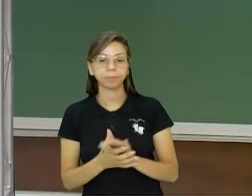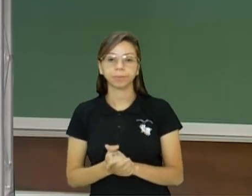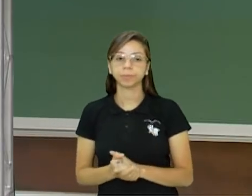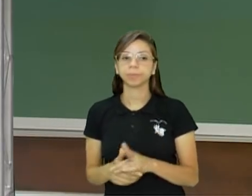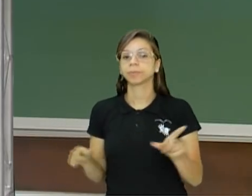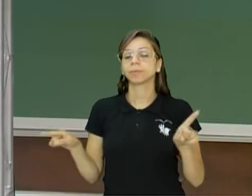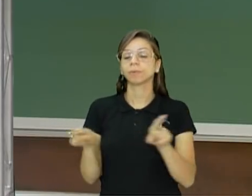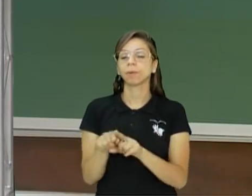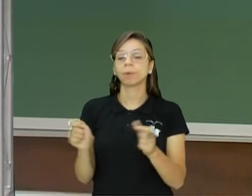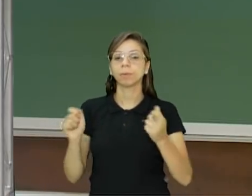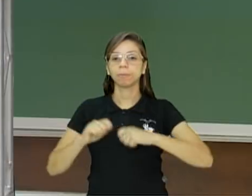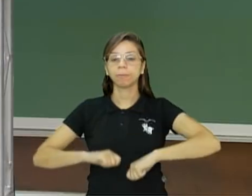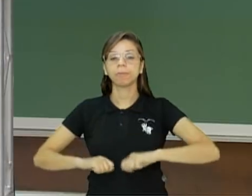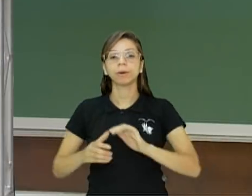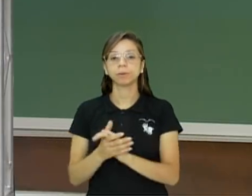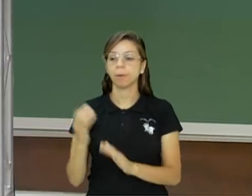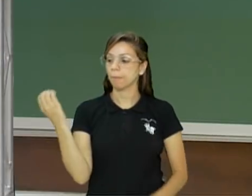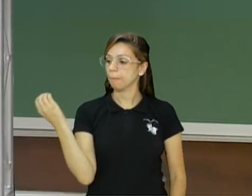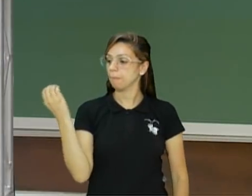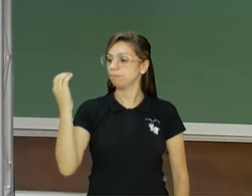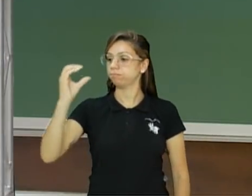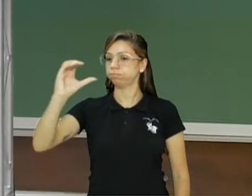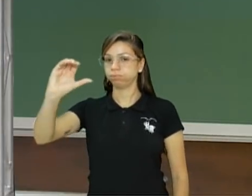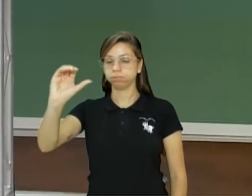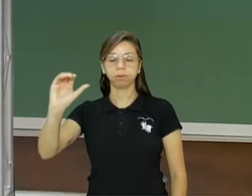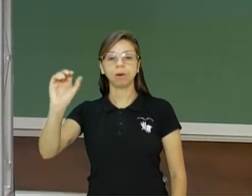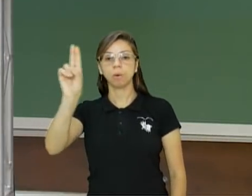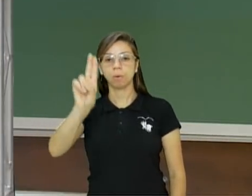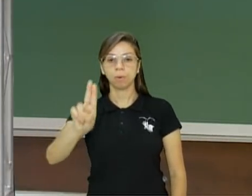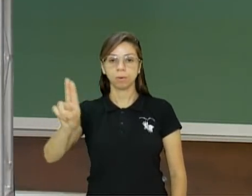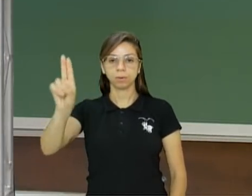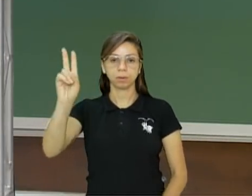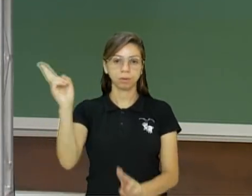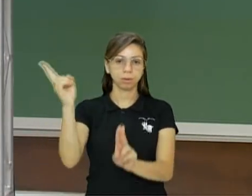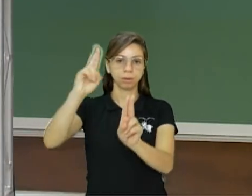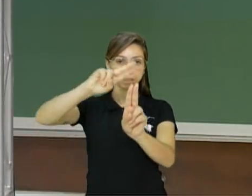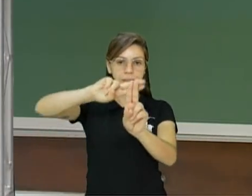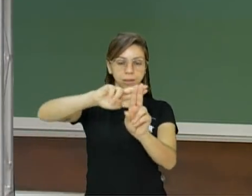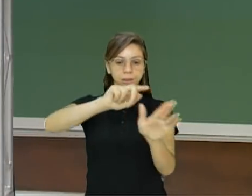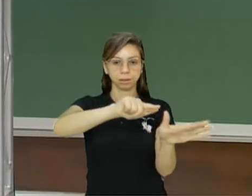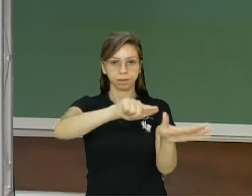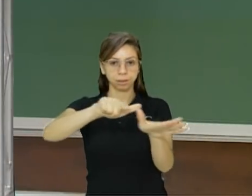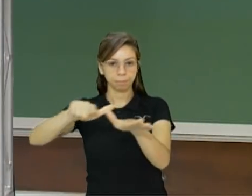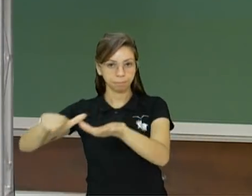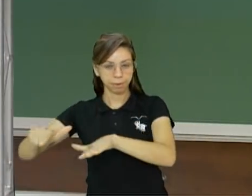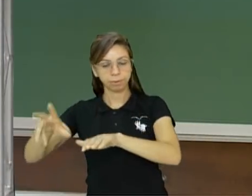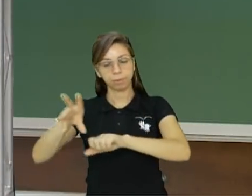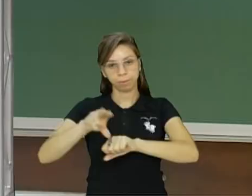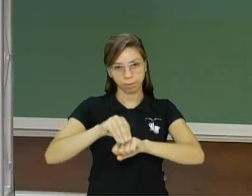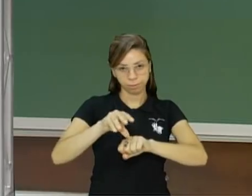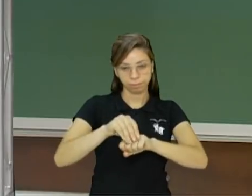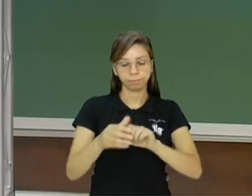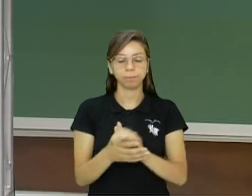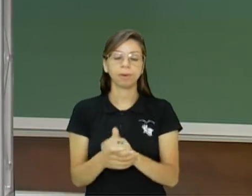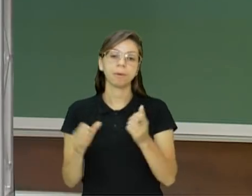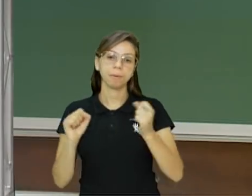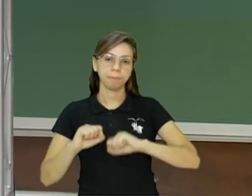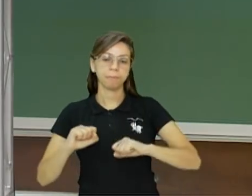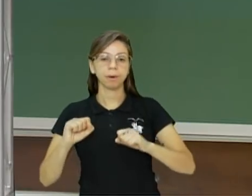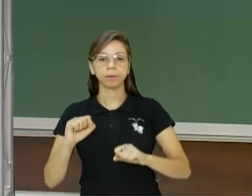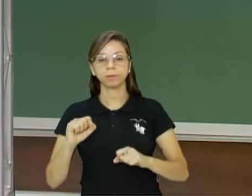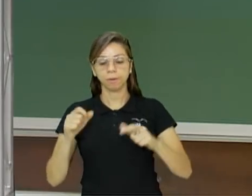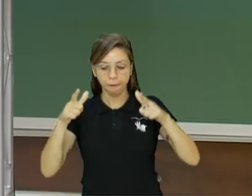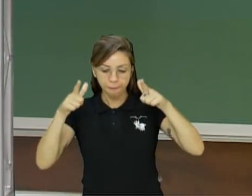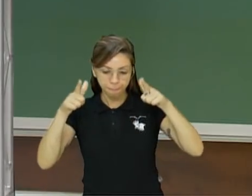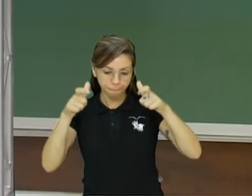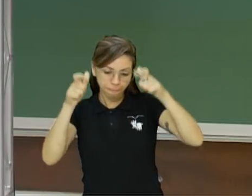você poderá postar suas atividades usando o hashtag Semana do Conhecimento. Então você pode estar postando a foto,